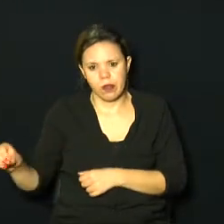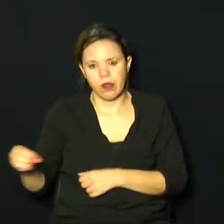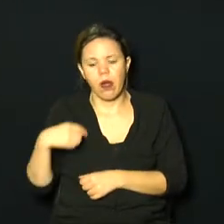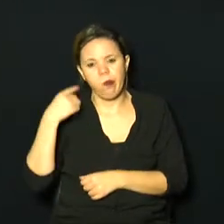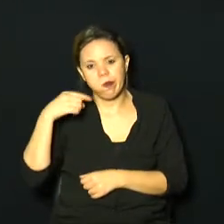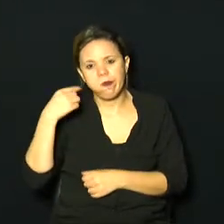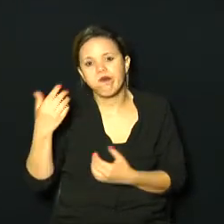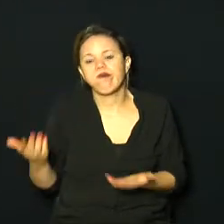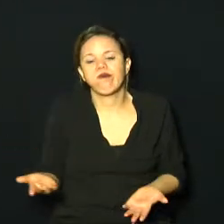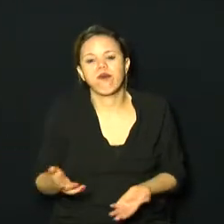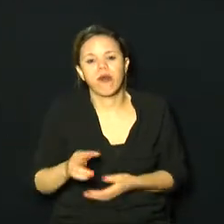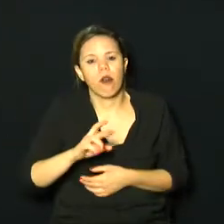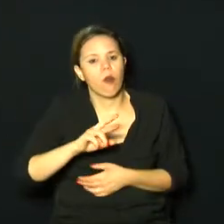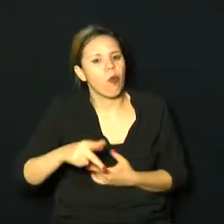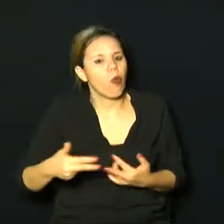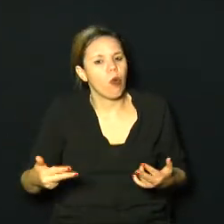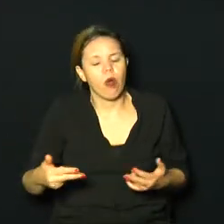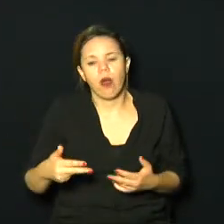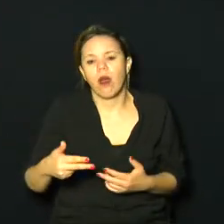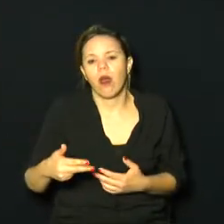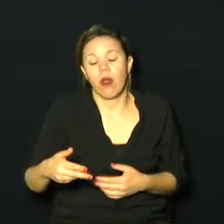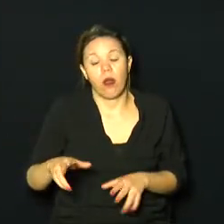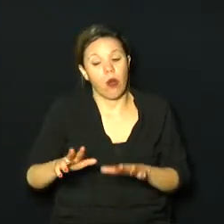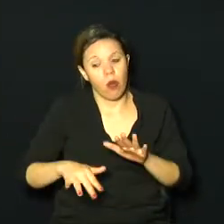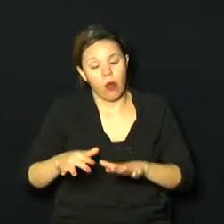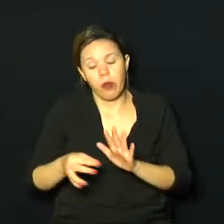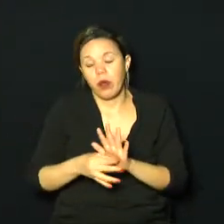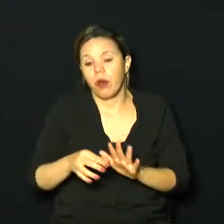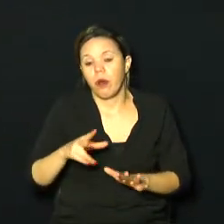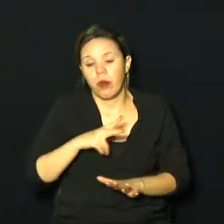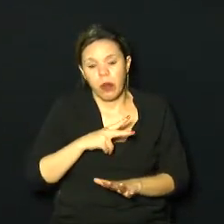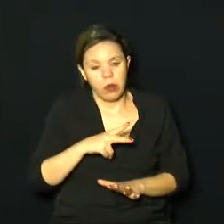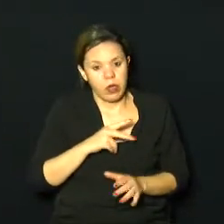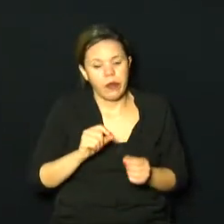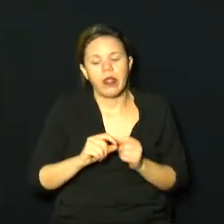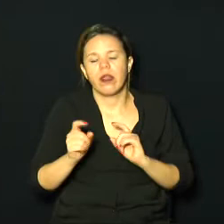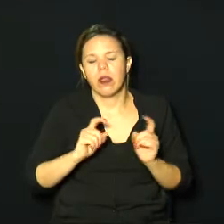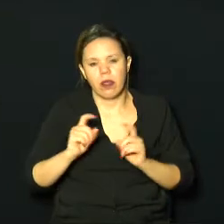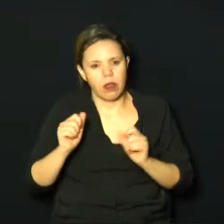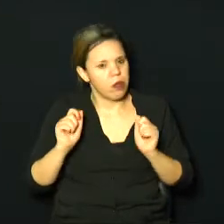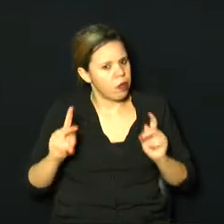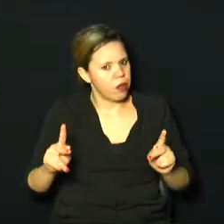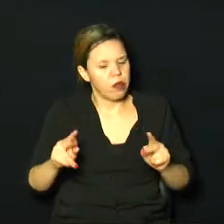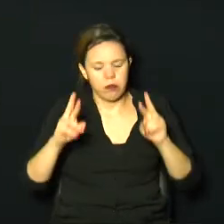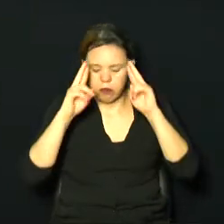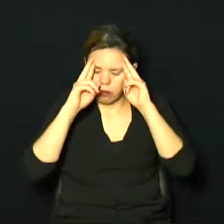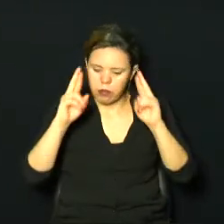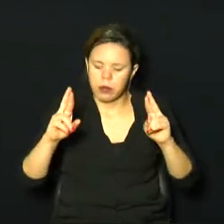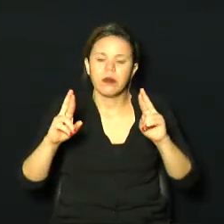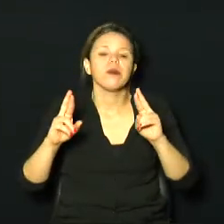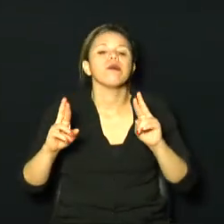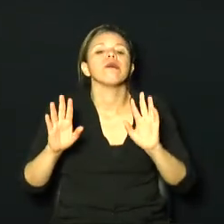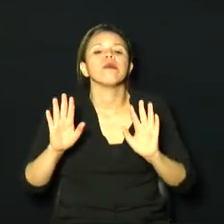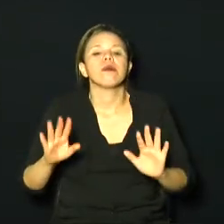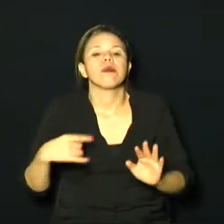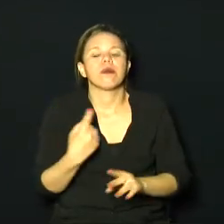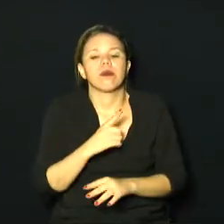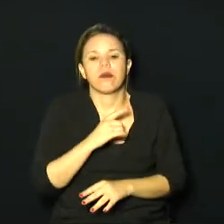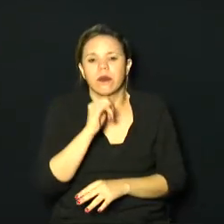advogado, não é uma questões pessoais, nós temos boas relações, fazemos as reuniões, sempre respeitosa, mas nós temos que